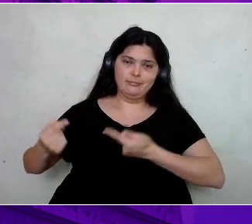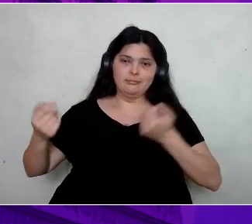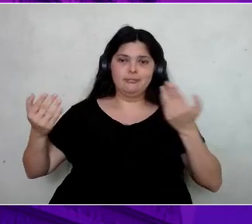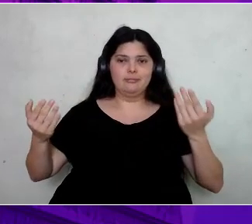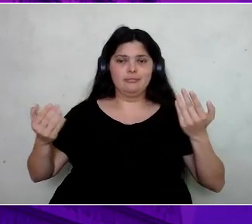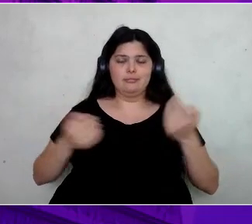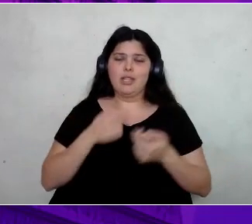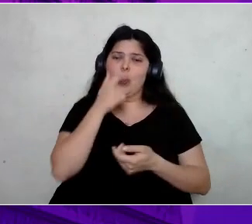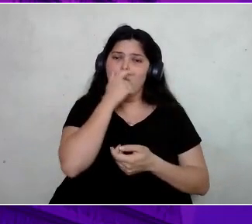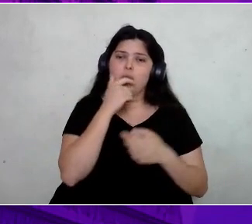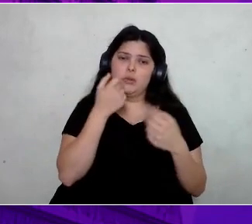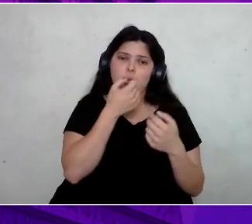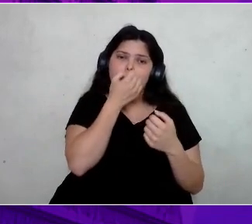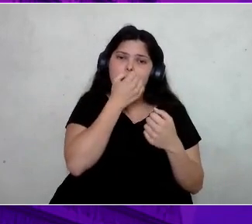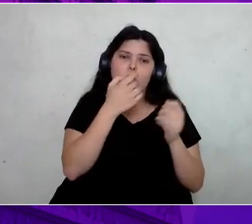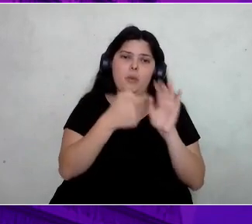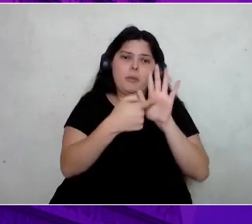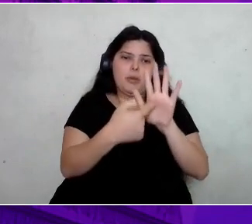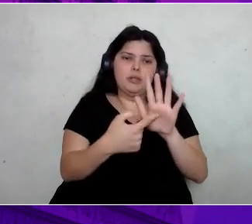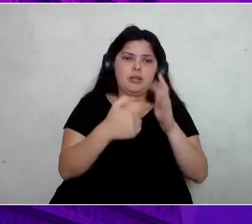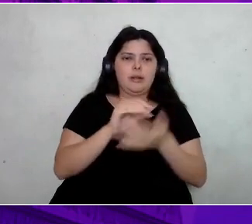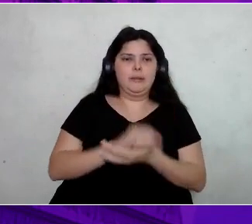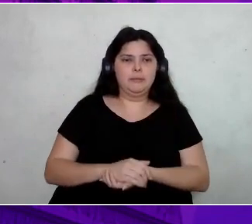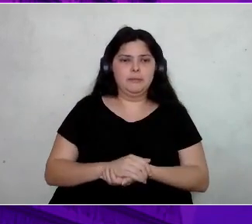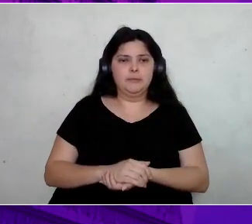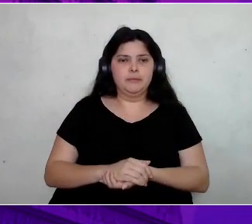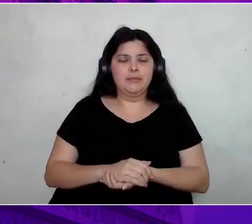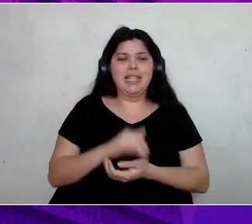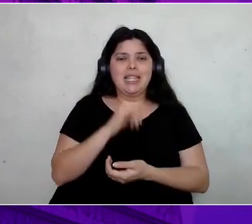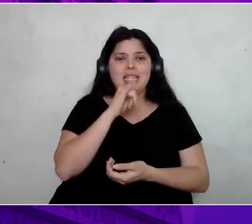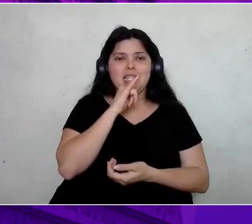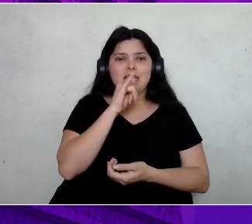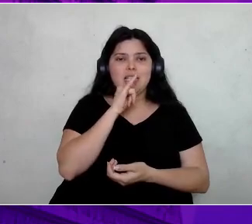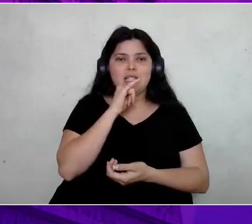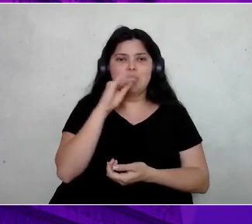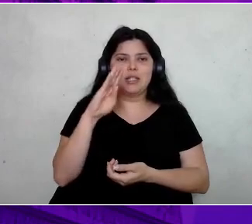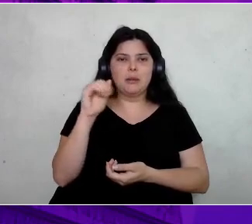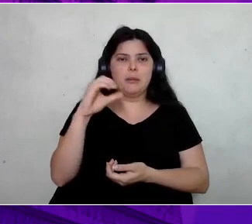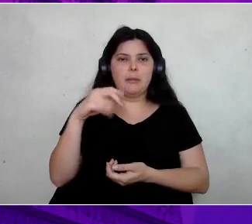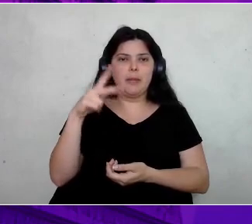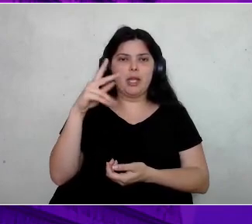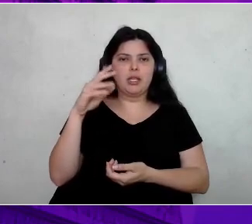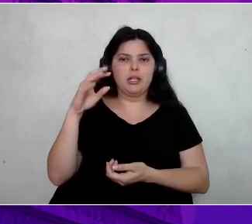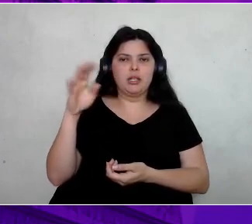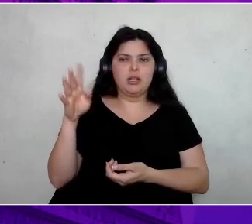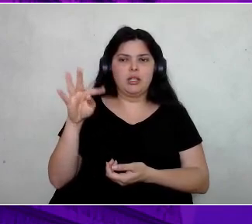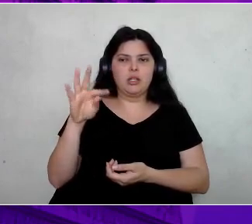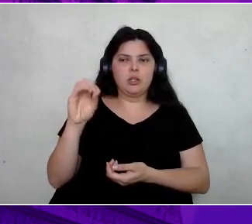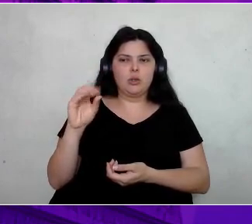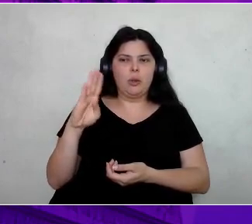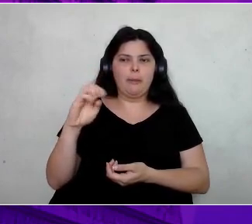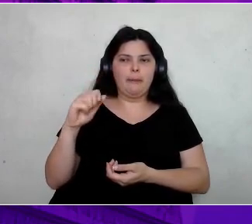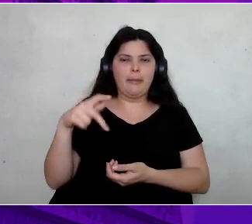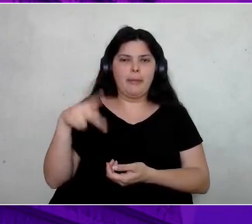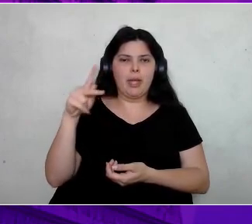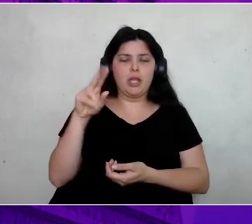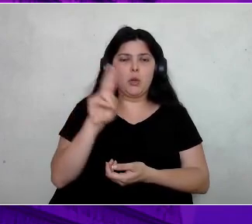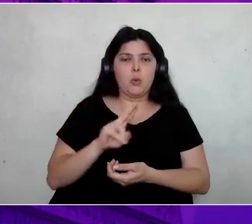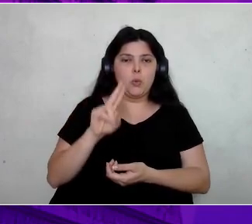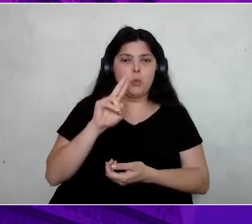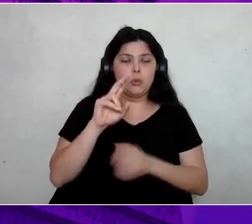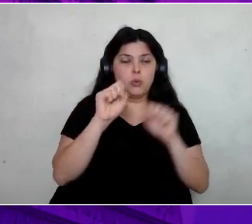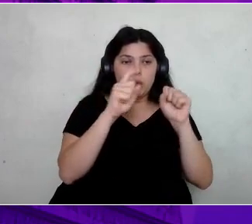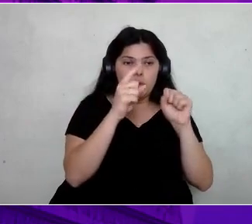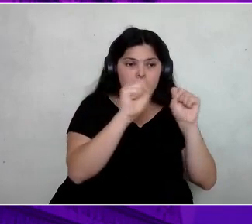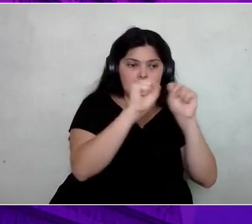sentido. Testes back-to-back são aqueles em que eu uso um sistema para validar